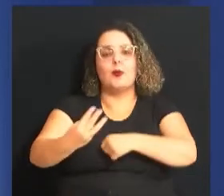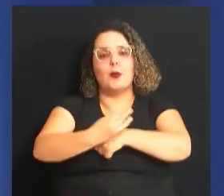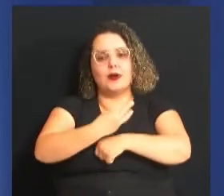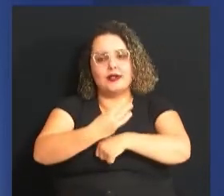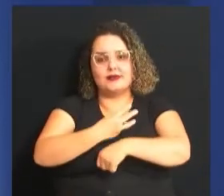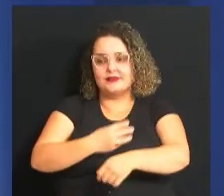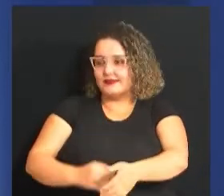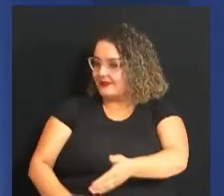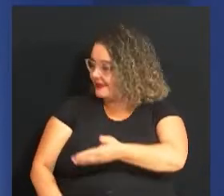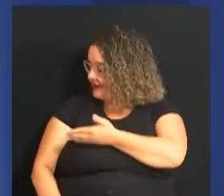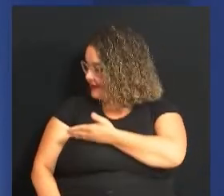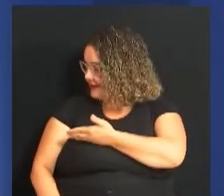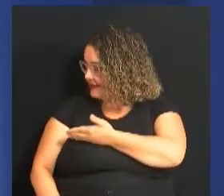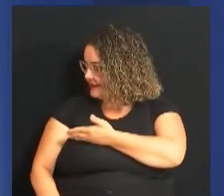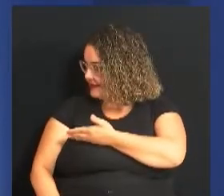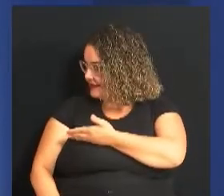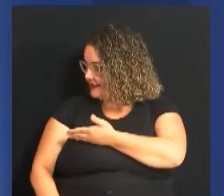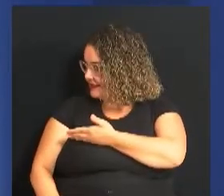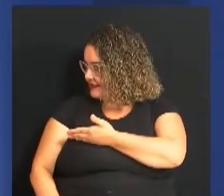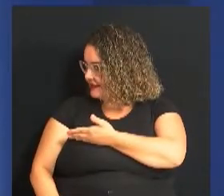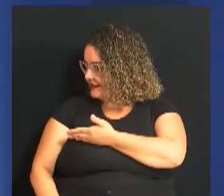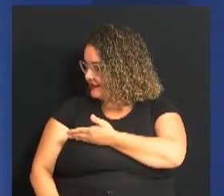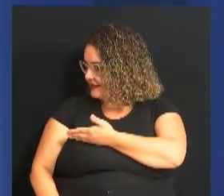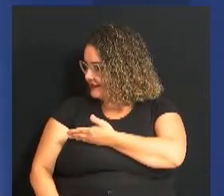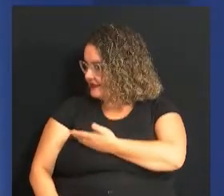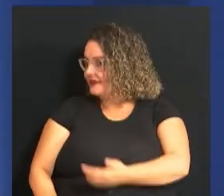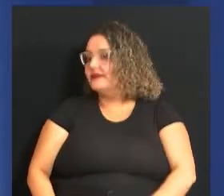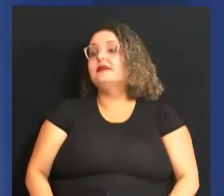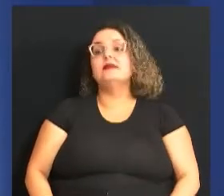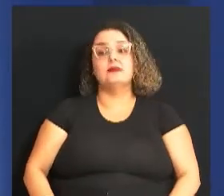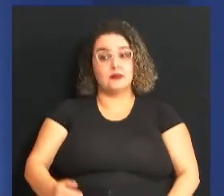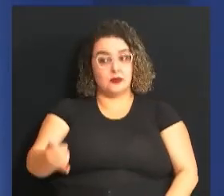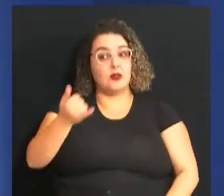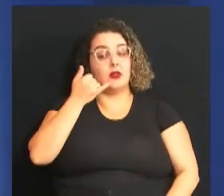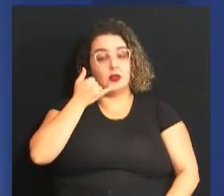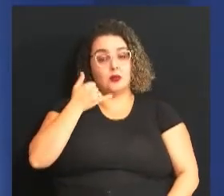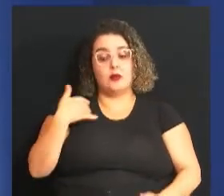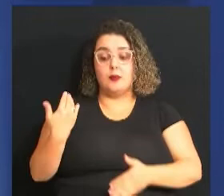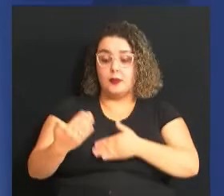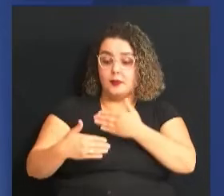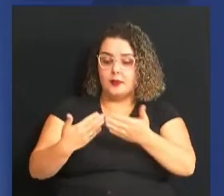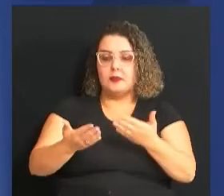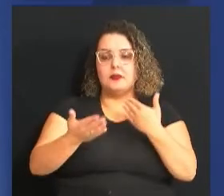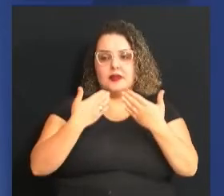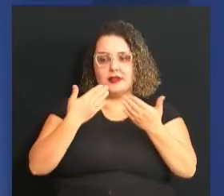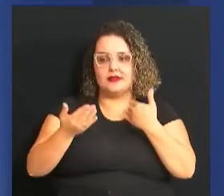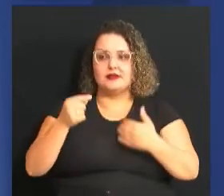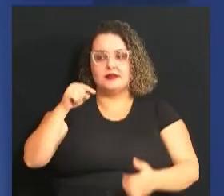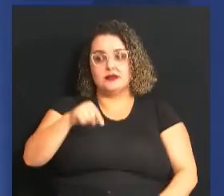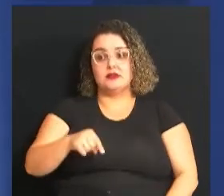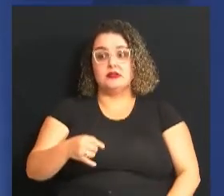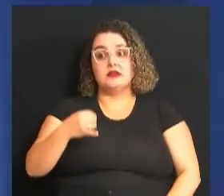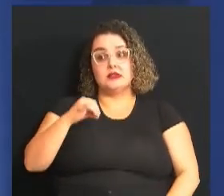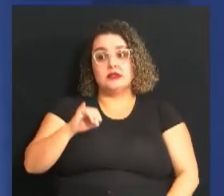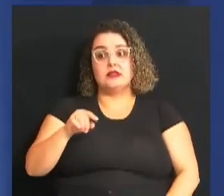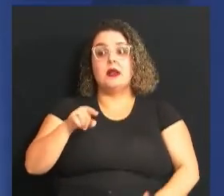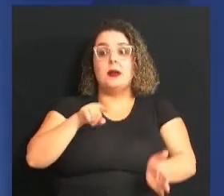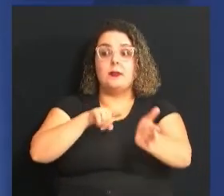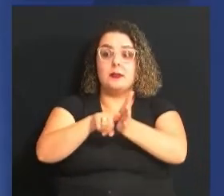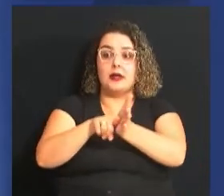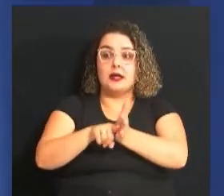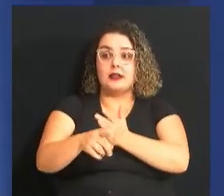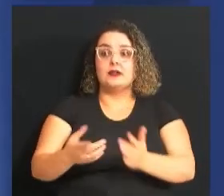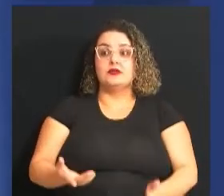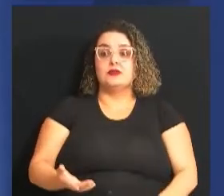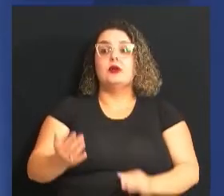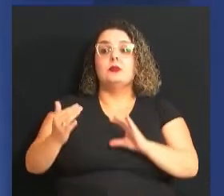ele já está aí, ó, na sua tela. Deixa ele anotado no seu celular. E ao longo da nossa conversa aqui, se surgir alguma pergunta, é só mandar que a